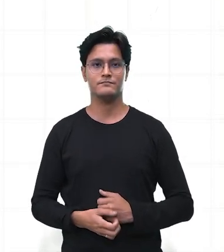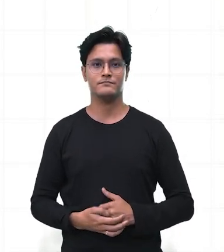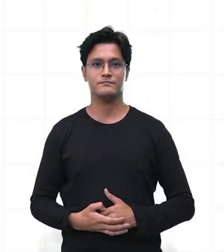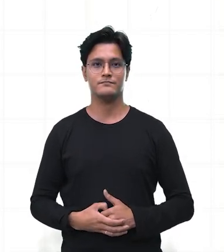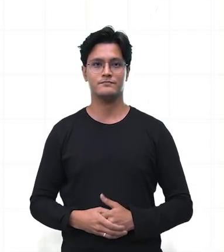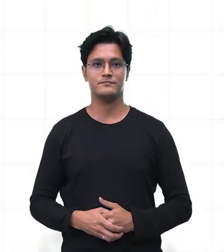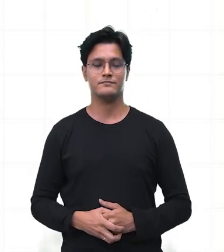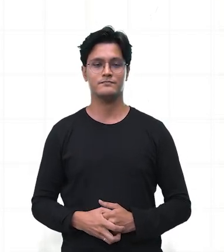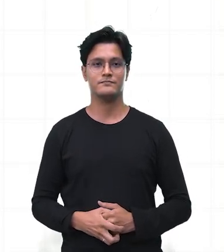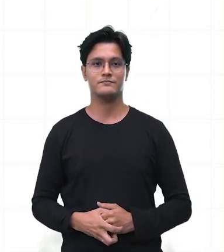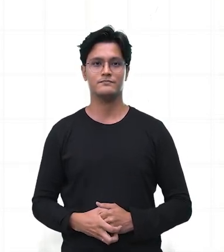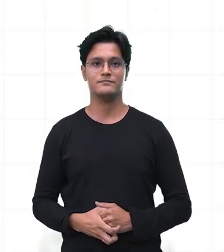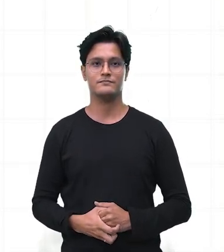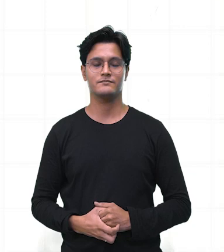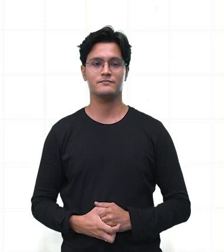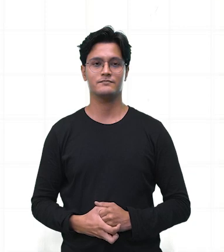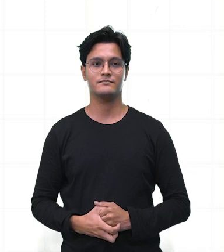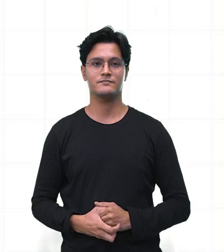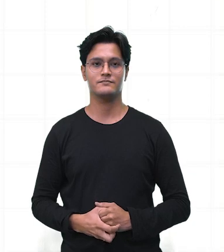Olha só.